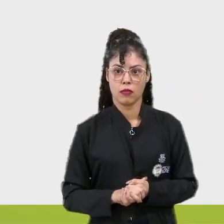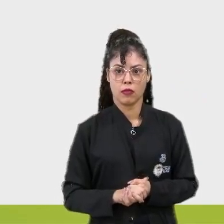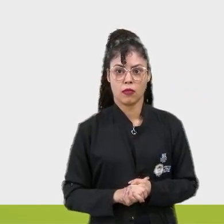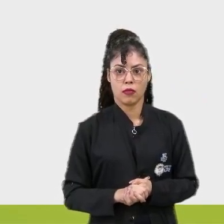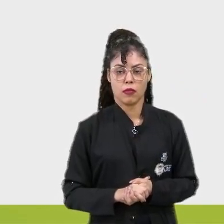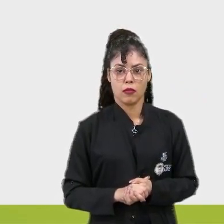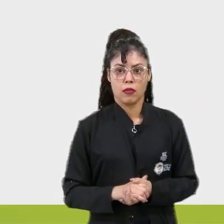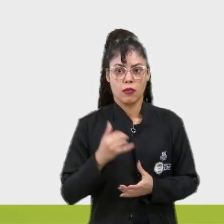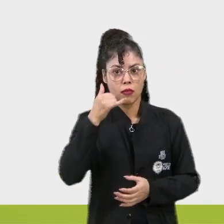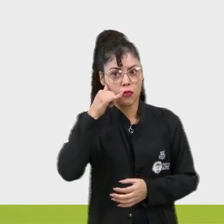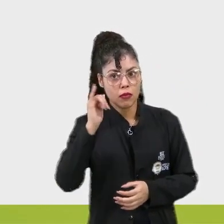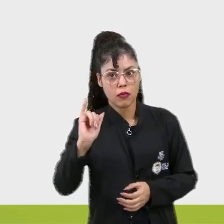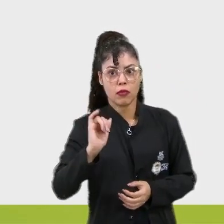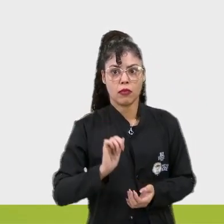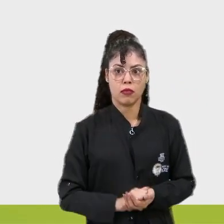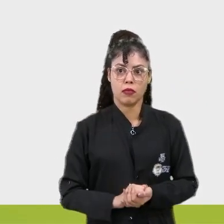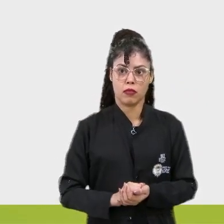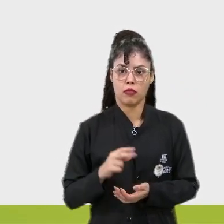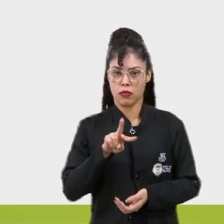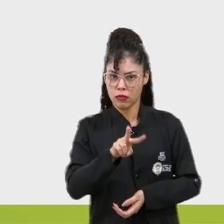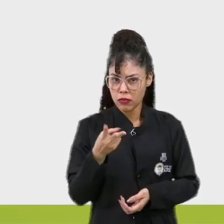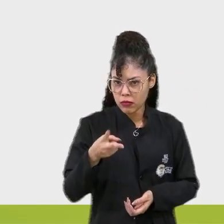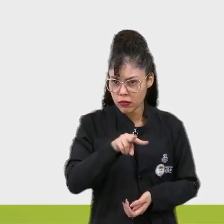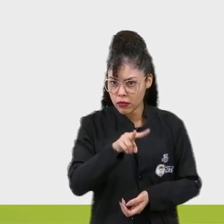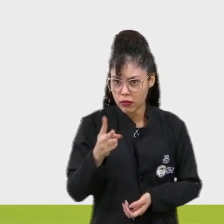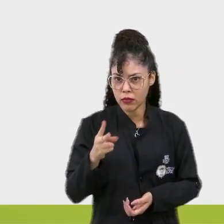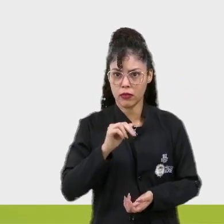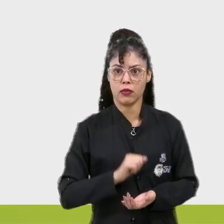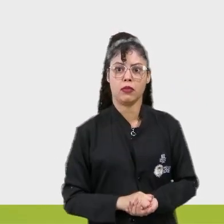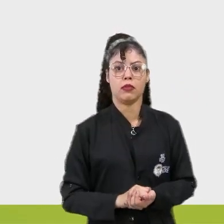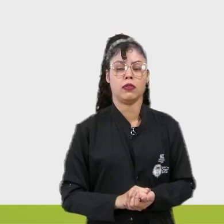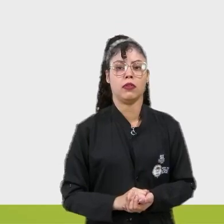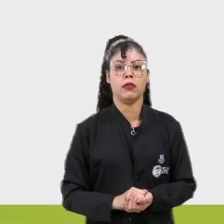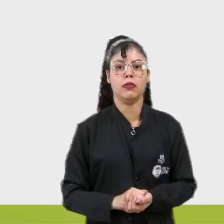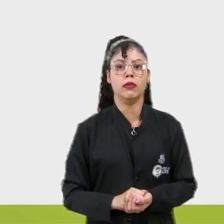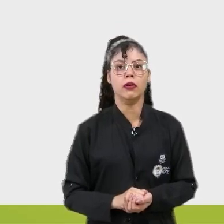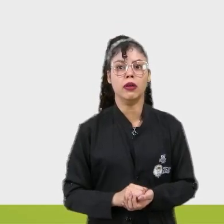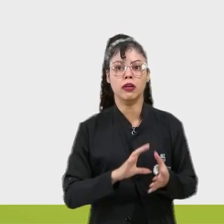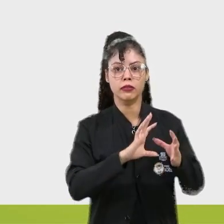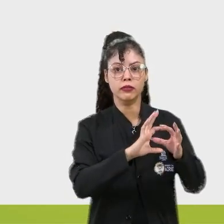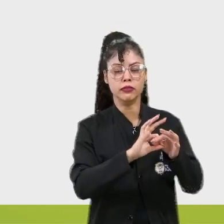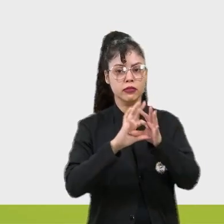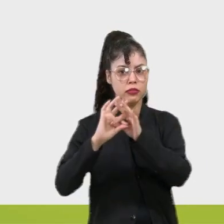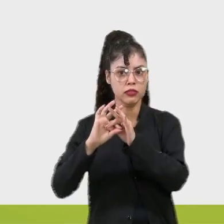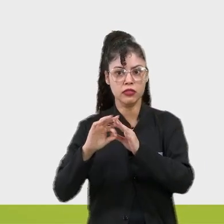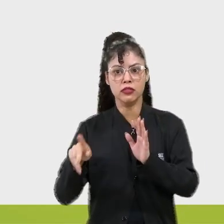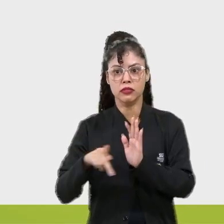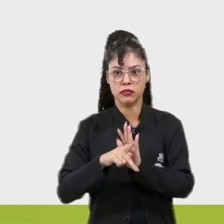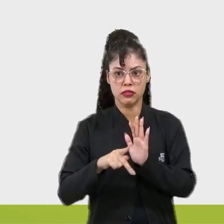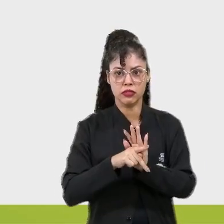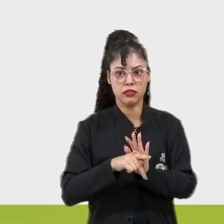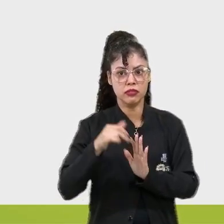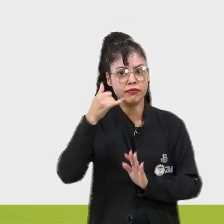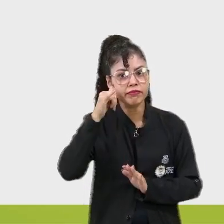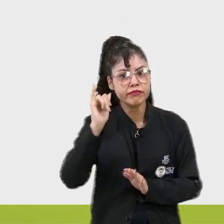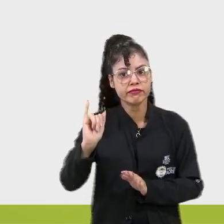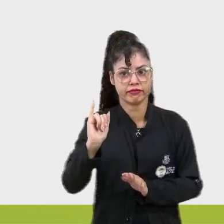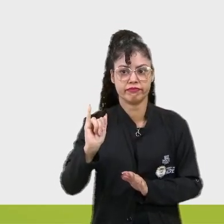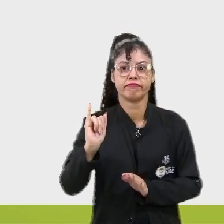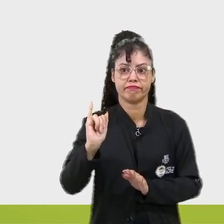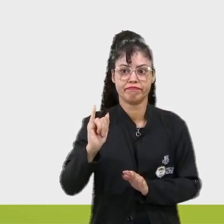né? Evitar ali ambiguidade, duplo sentido, concisão, ou seja, evitar